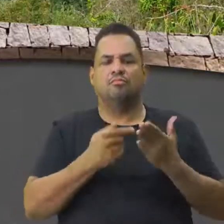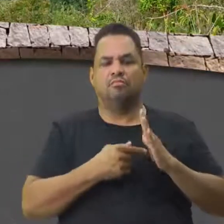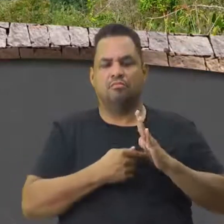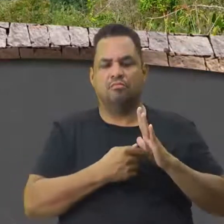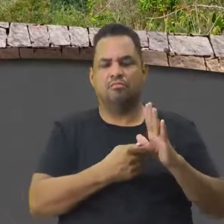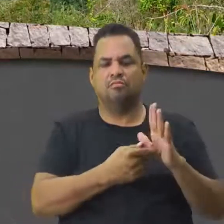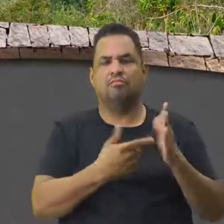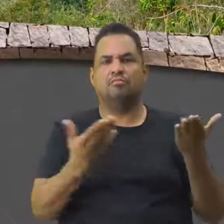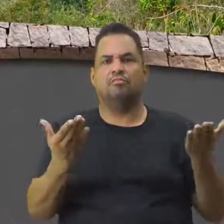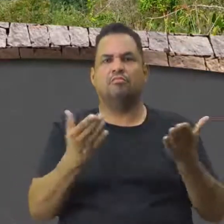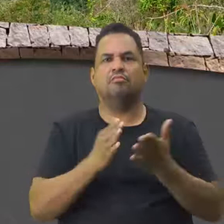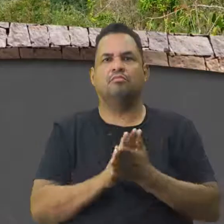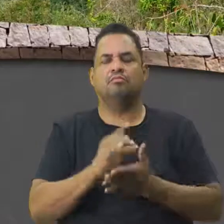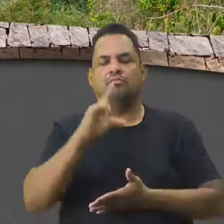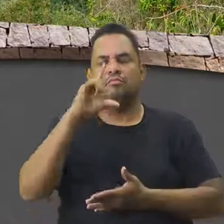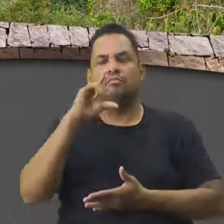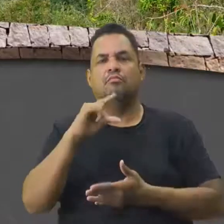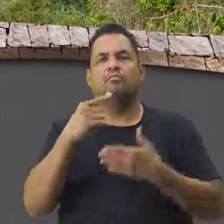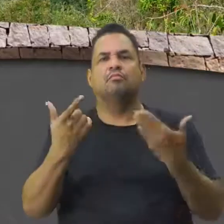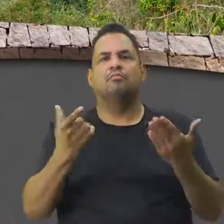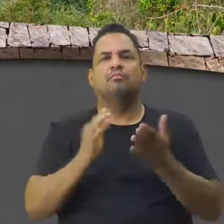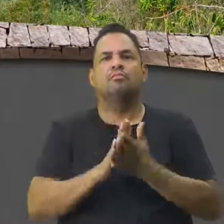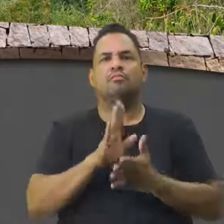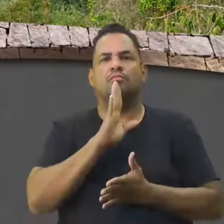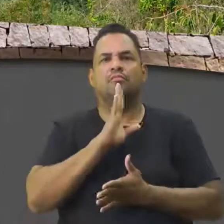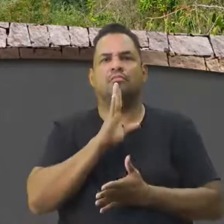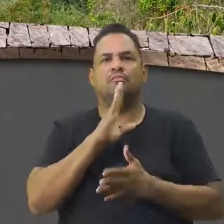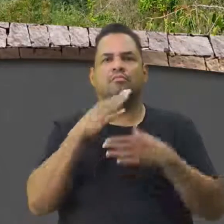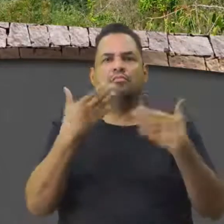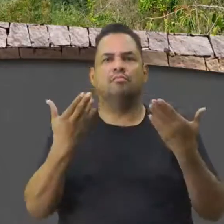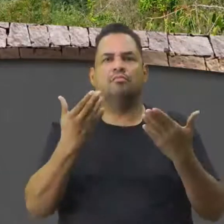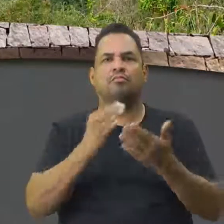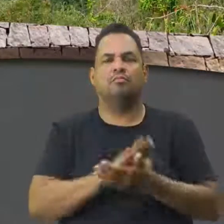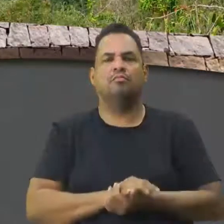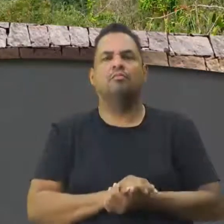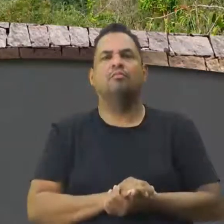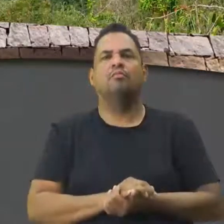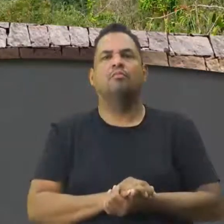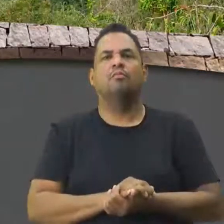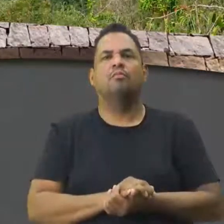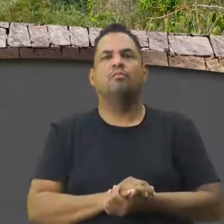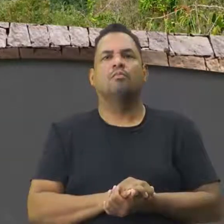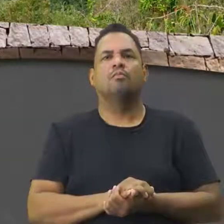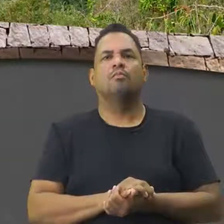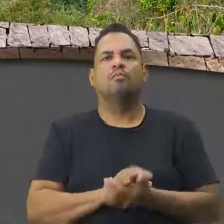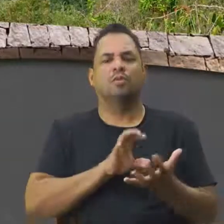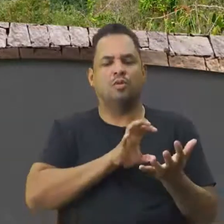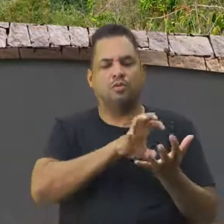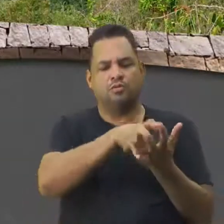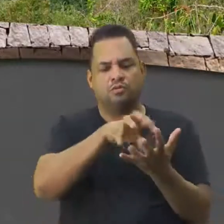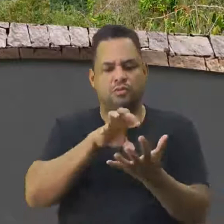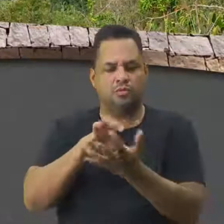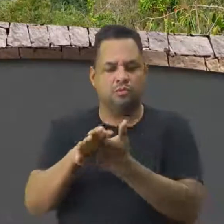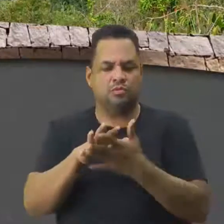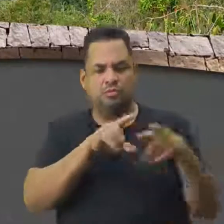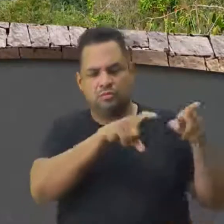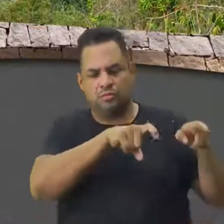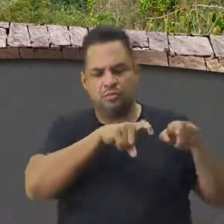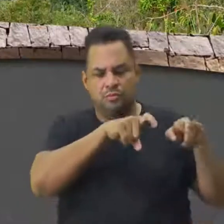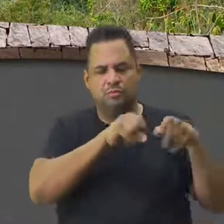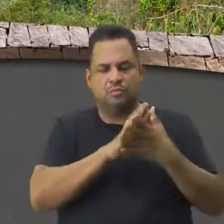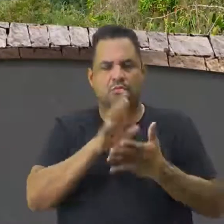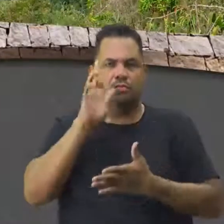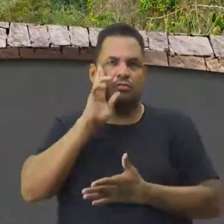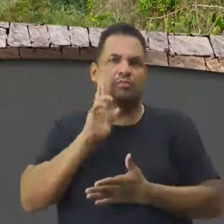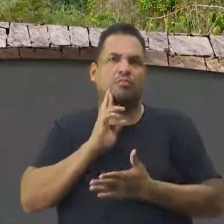até vocês um pouco sobre o conhecimento sobre as colônias agrícolas em Rondônia,